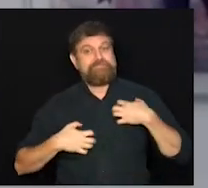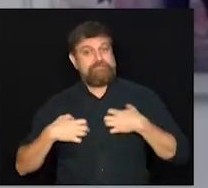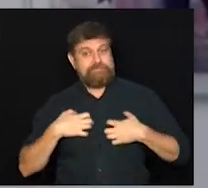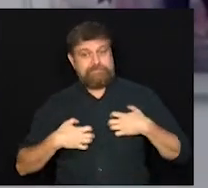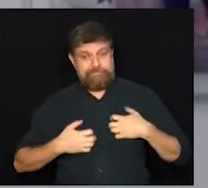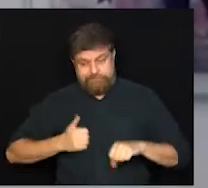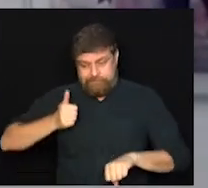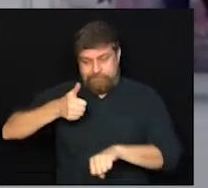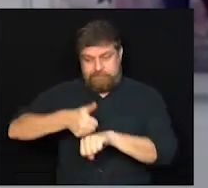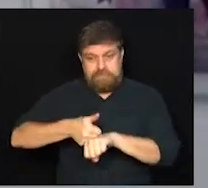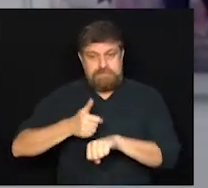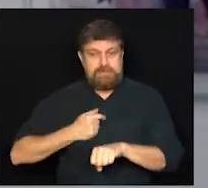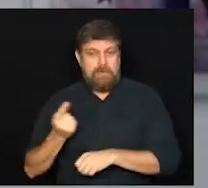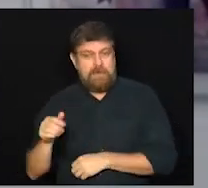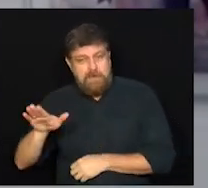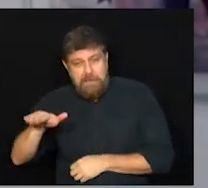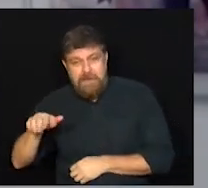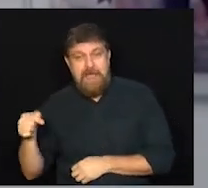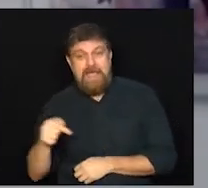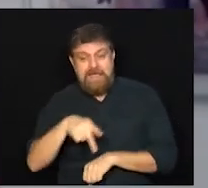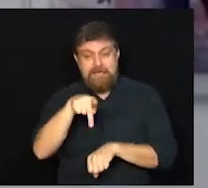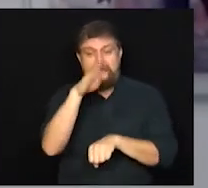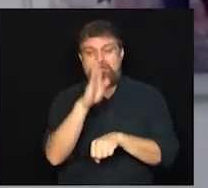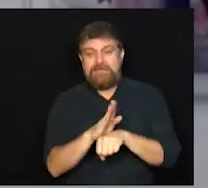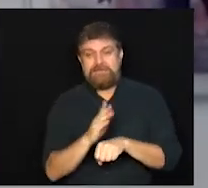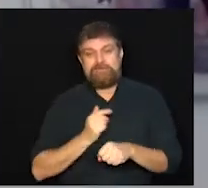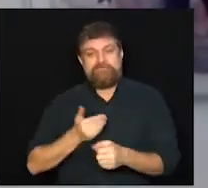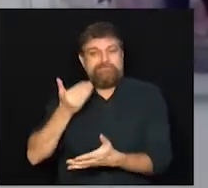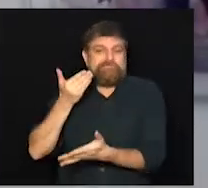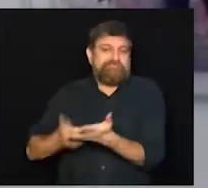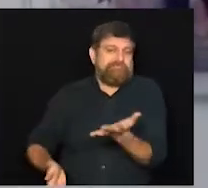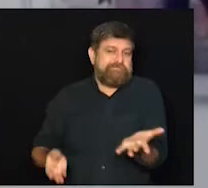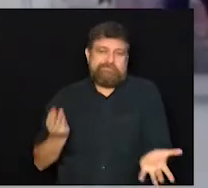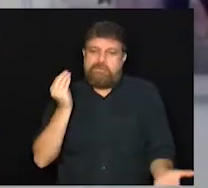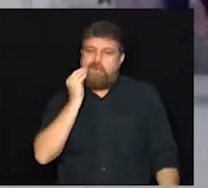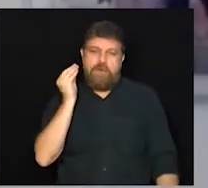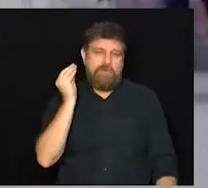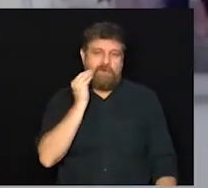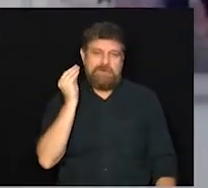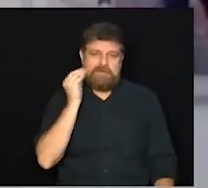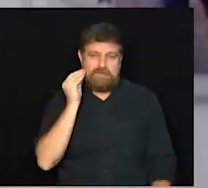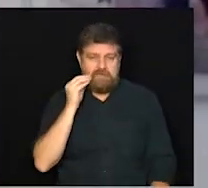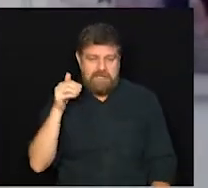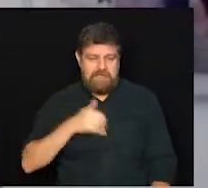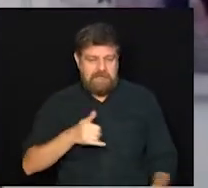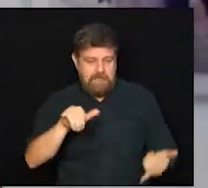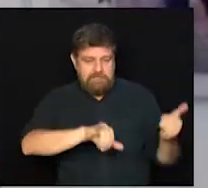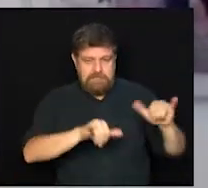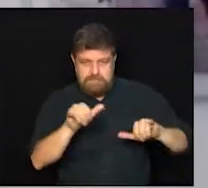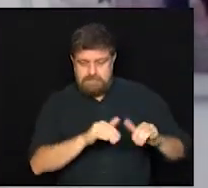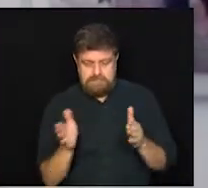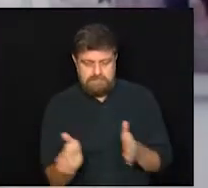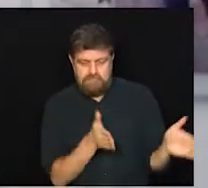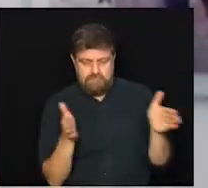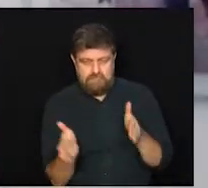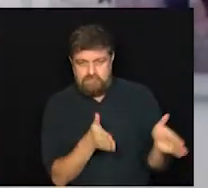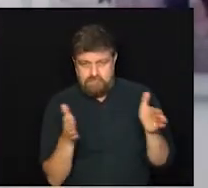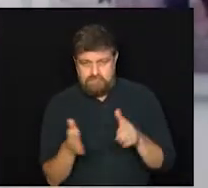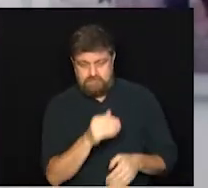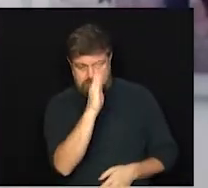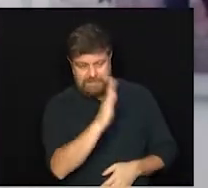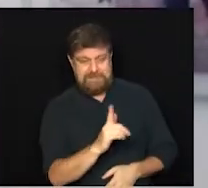dizer assim, favorável, e o que aconteceu é que o Brasil perdeu essa chance. A possibilidade de produzir no Brasil nós temos, mas